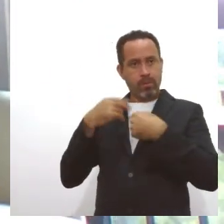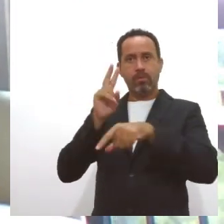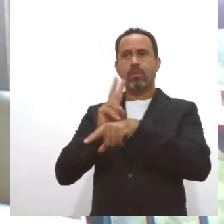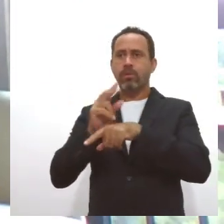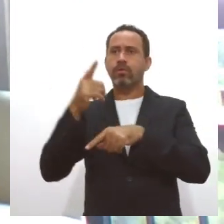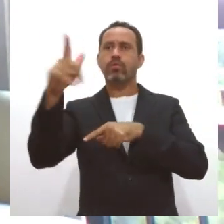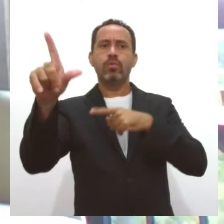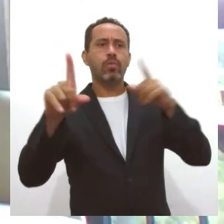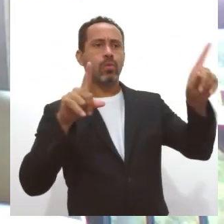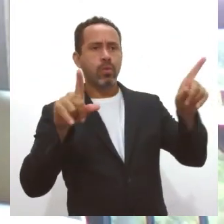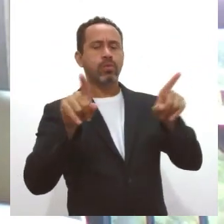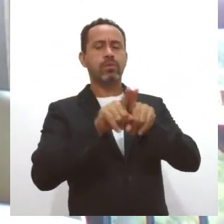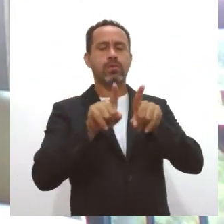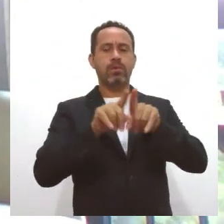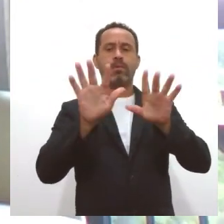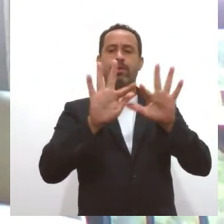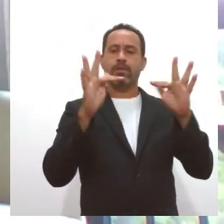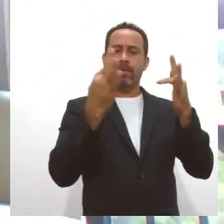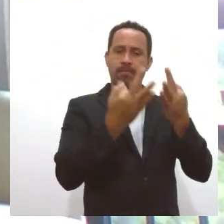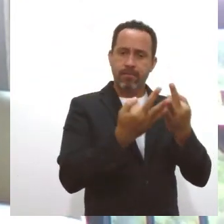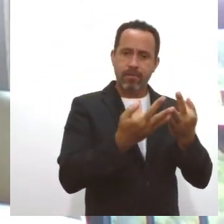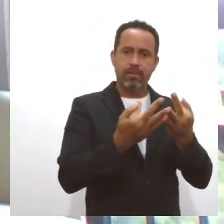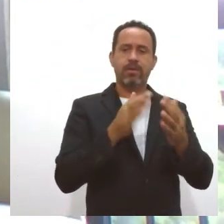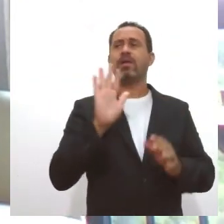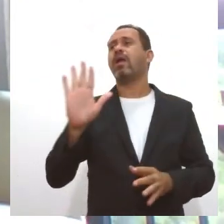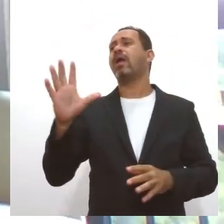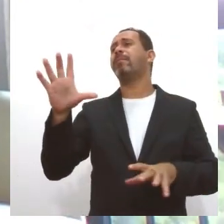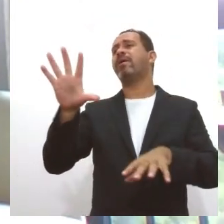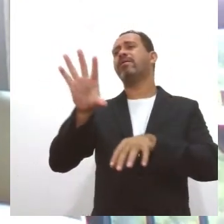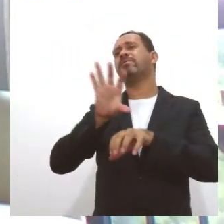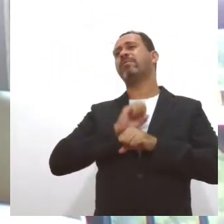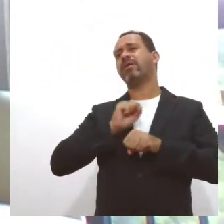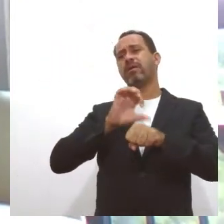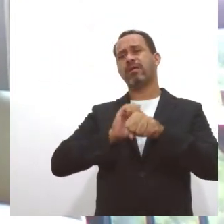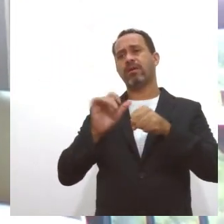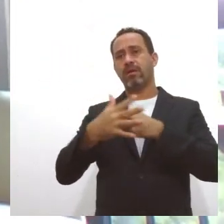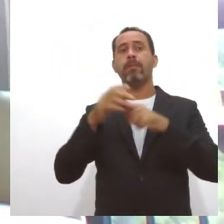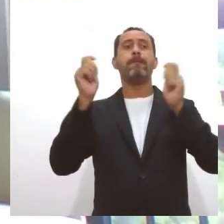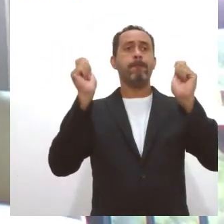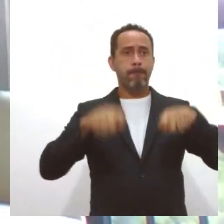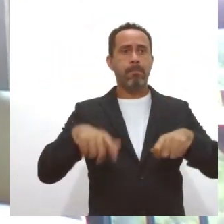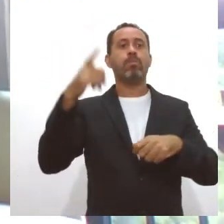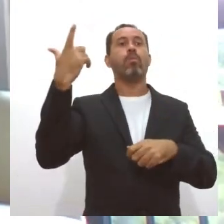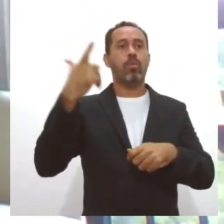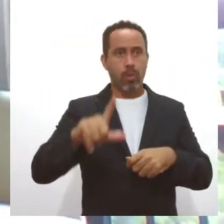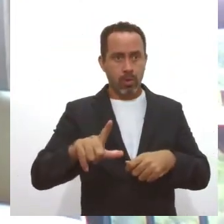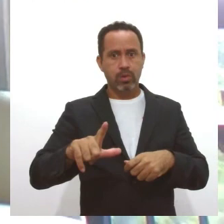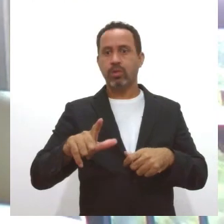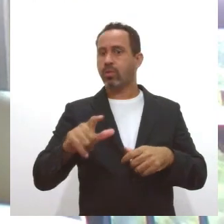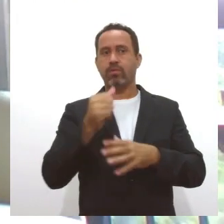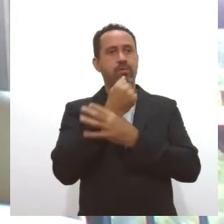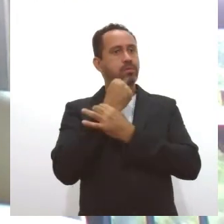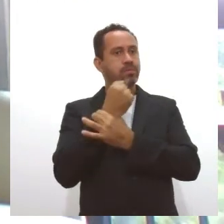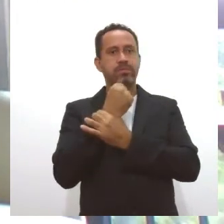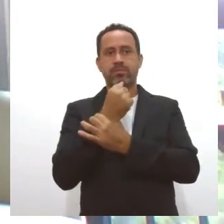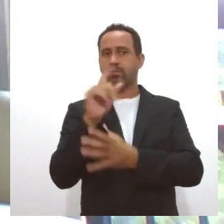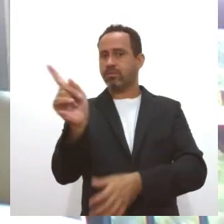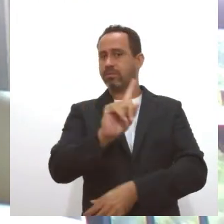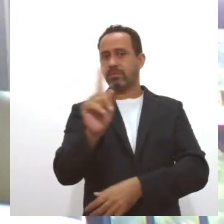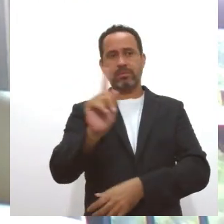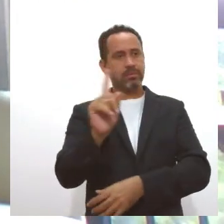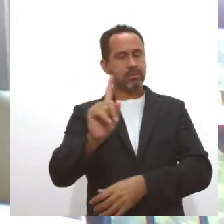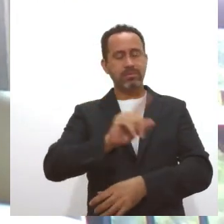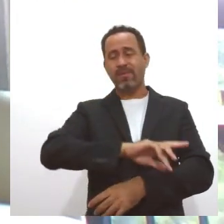o outro, estou protegendo os meus familiares. Ah, mas eu já tive a Covid, você pode ter de novo. não se tem segurança científica de vários